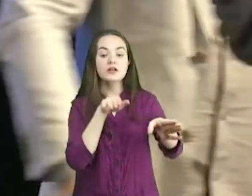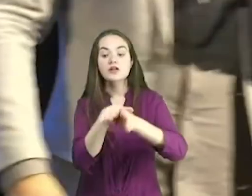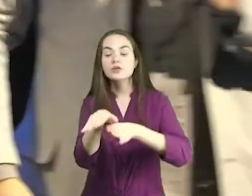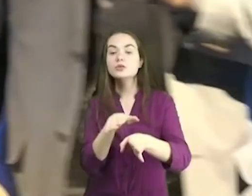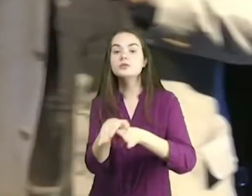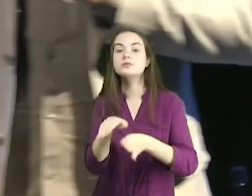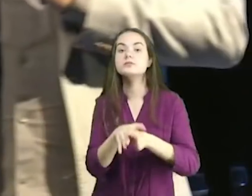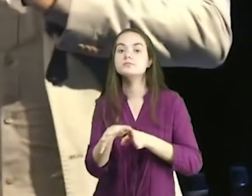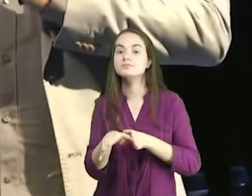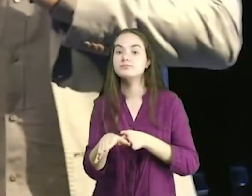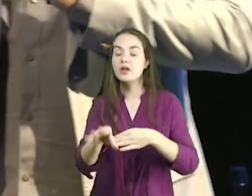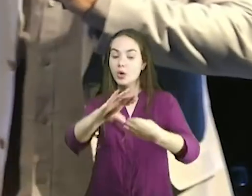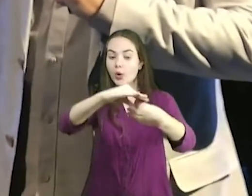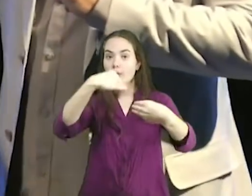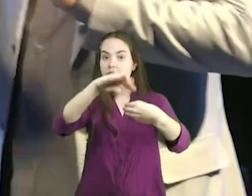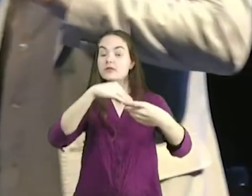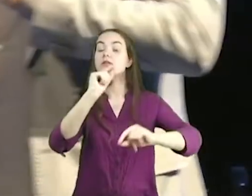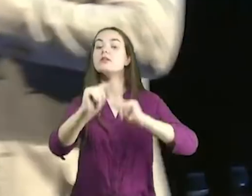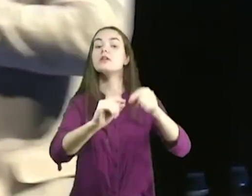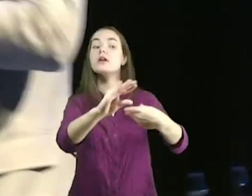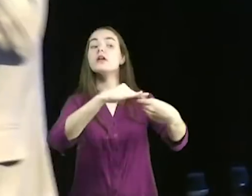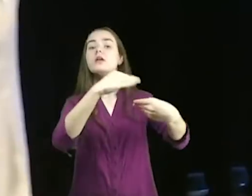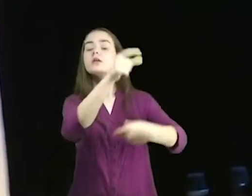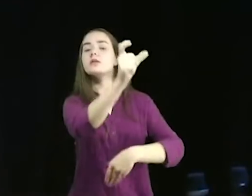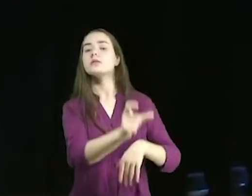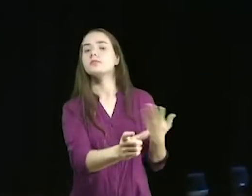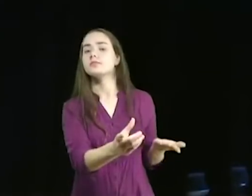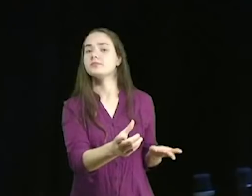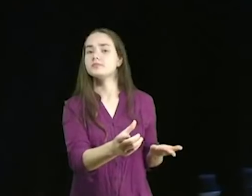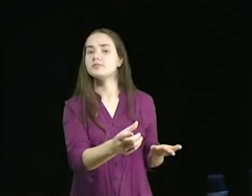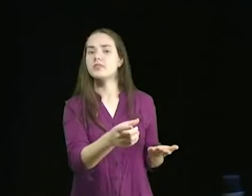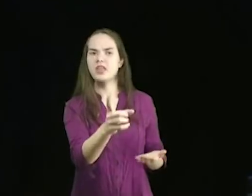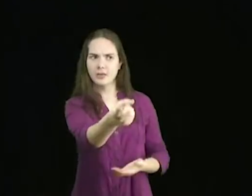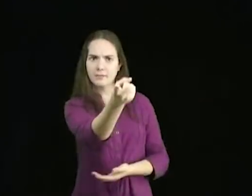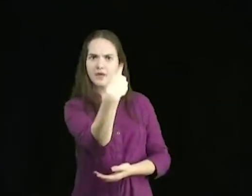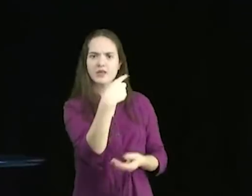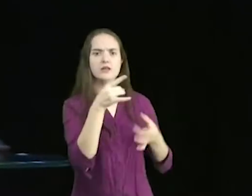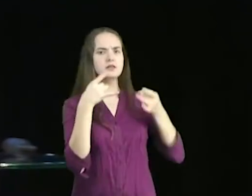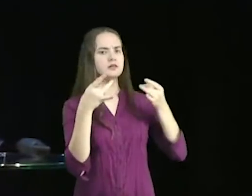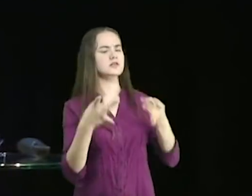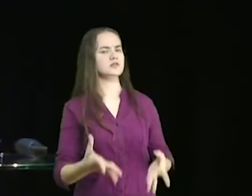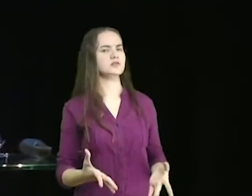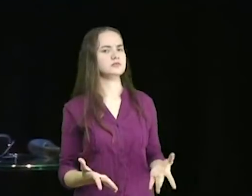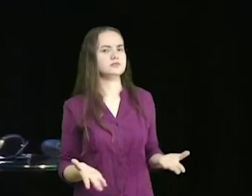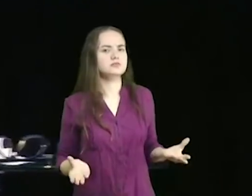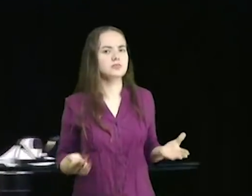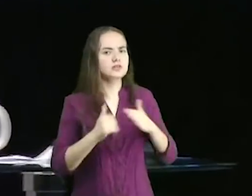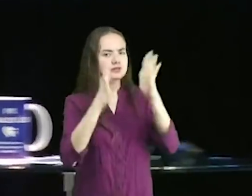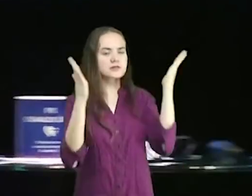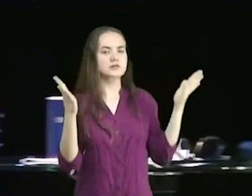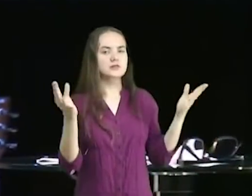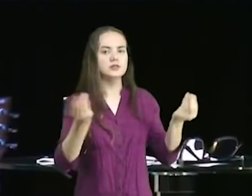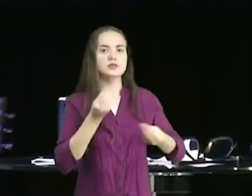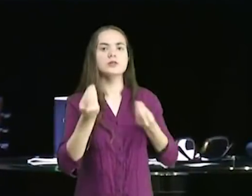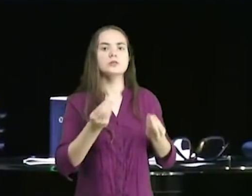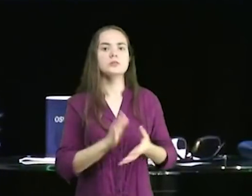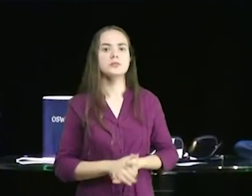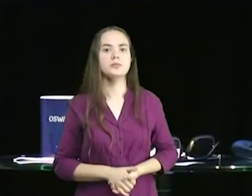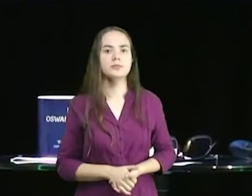aconselhando. Cuidado com quem está mandando você desistir. Cuidado com quem está falando para você, a fila